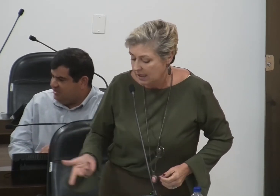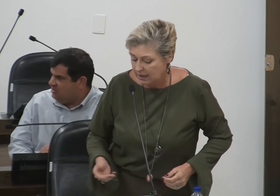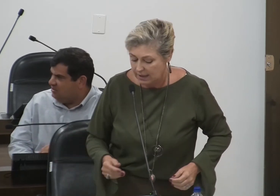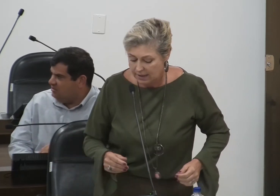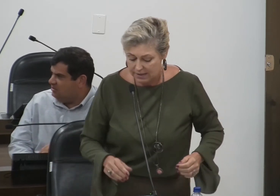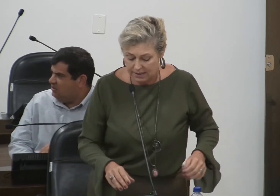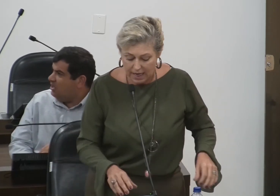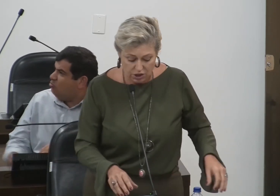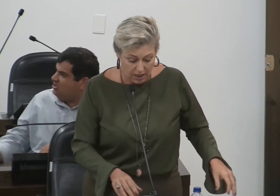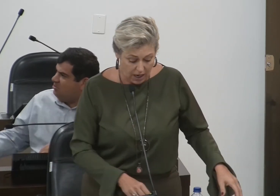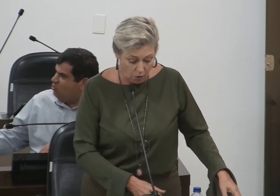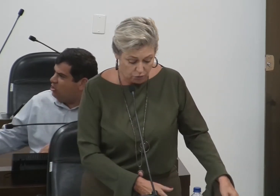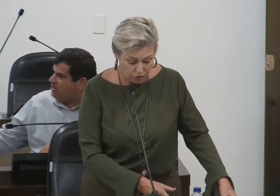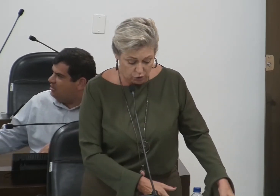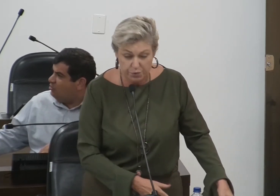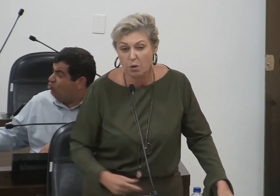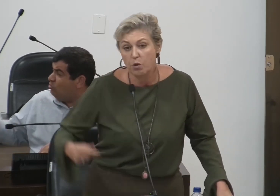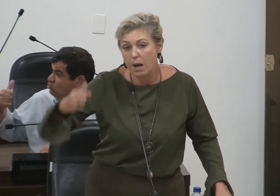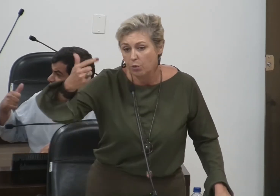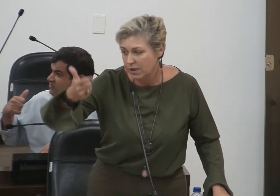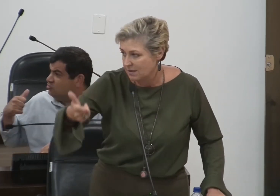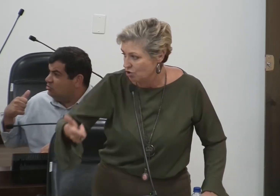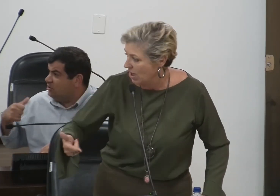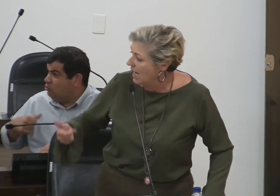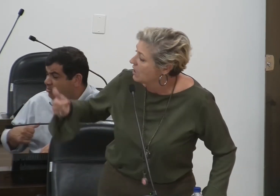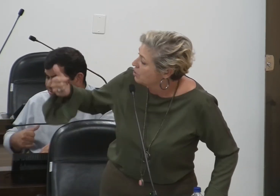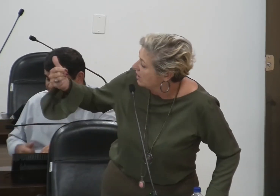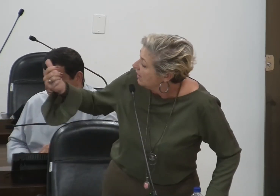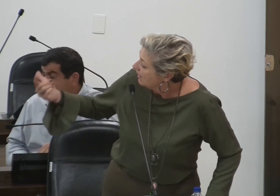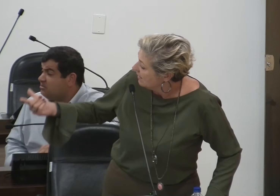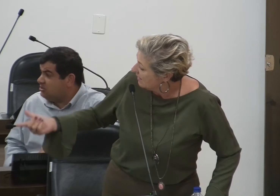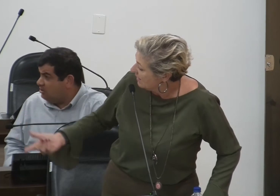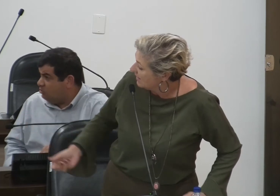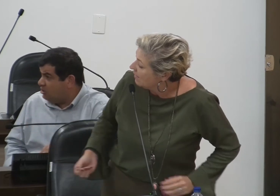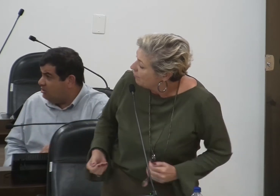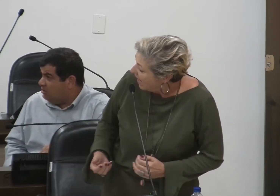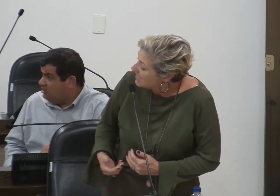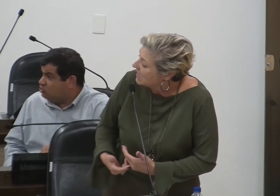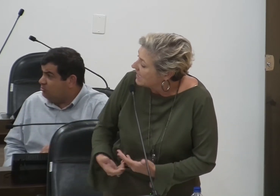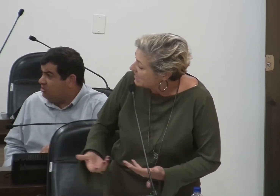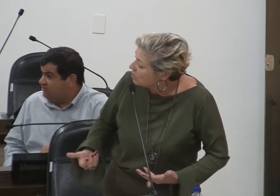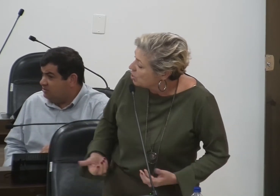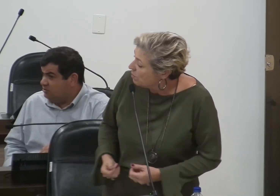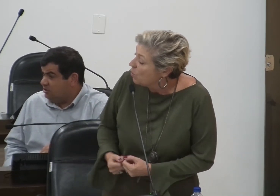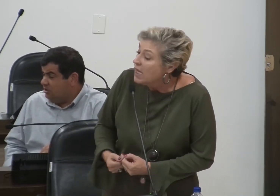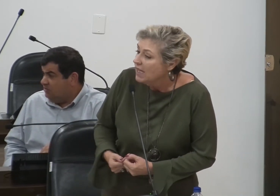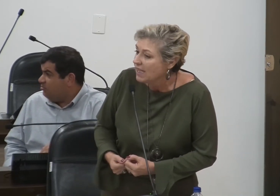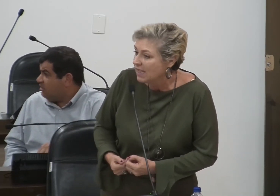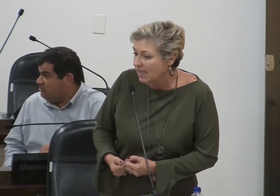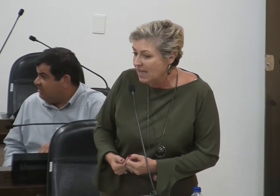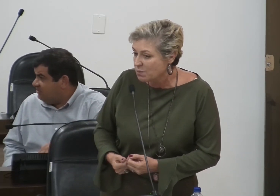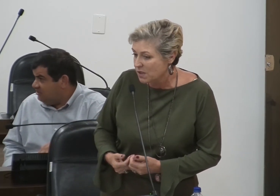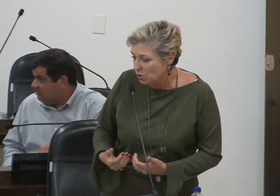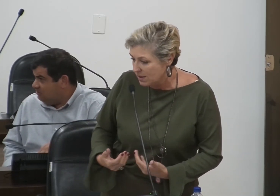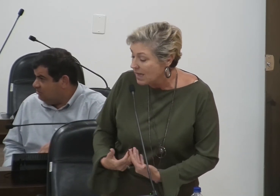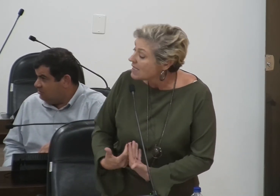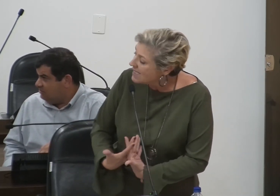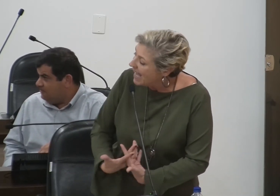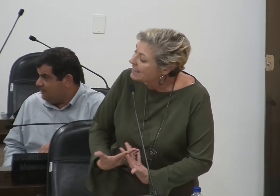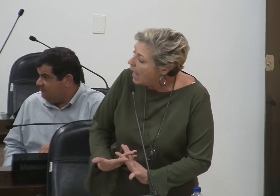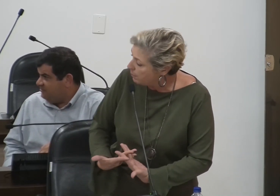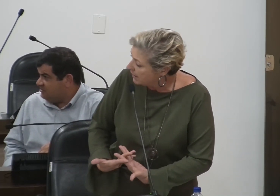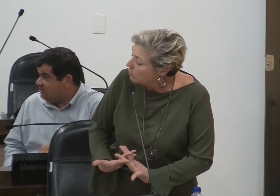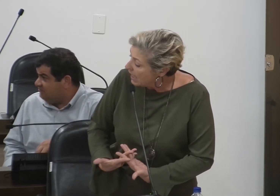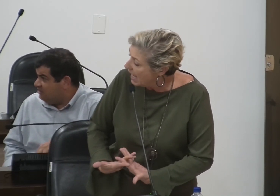aqui na cidade, alguns grupos, como o Amor Exigente, que fazem esse tipo e que as pessoas